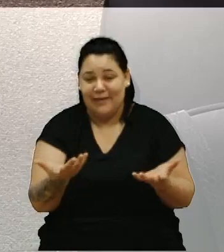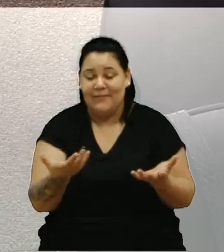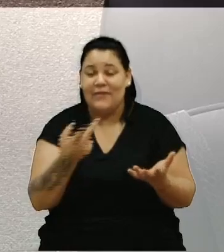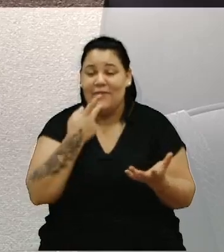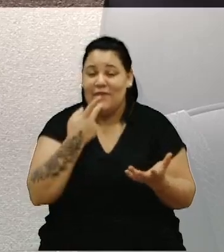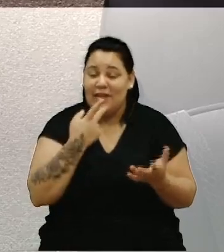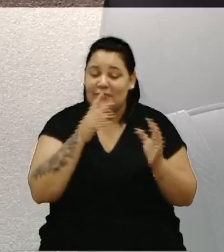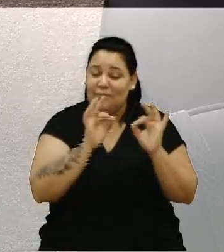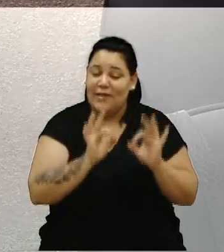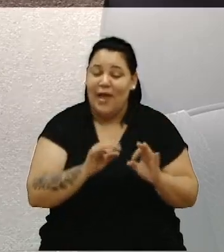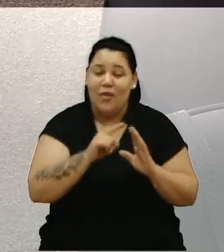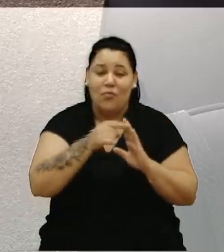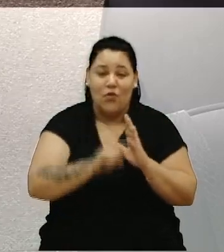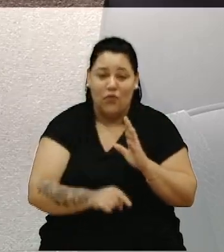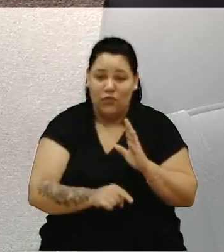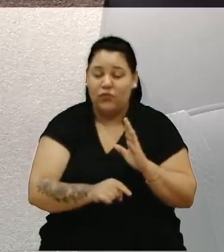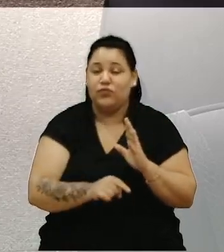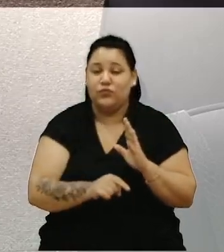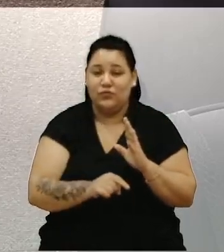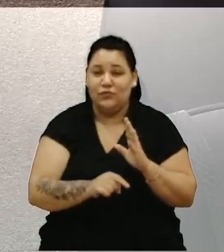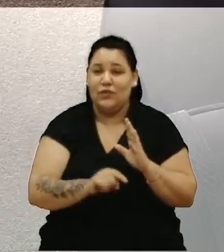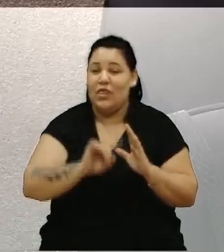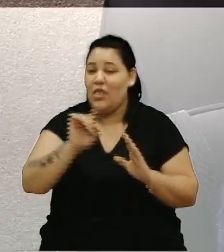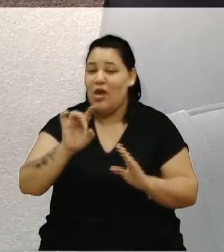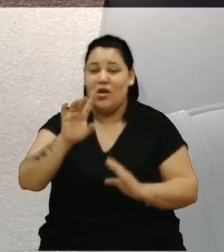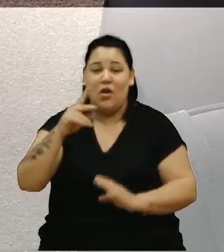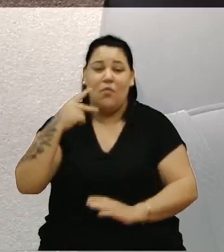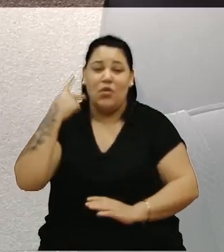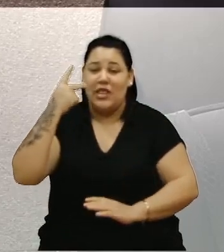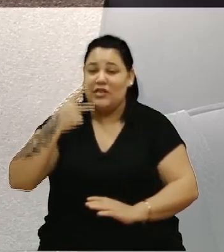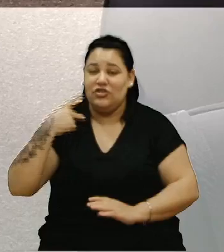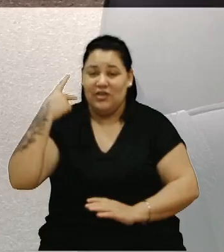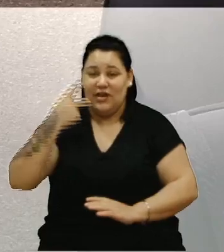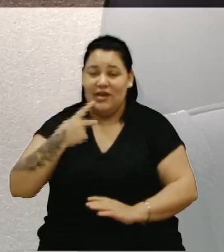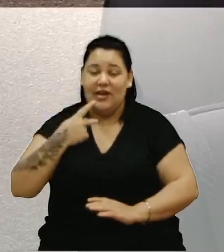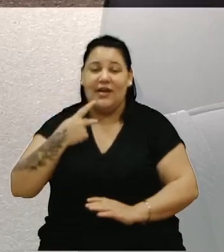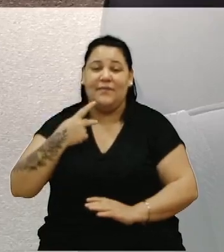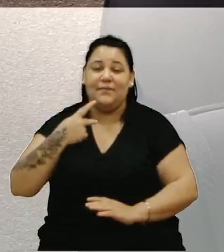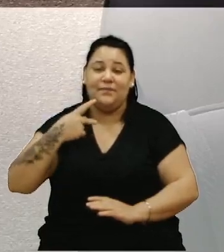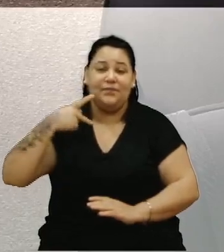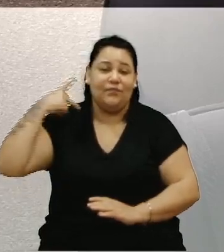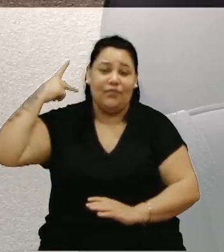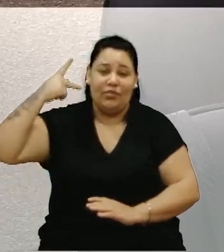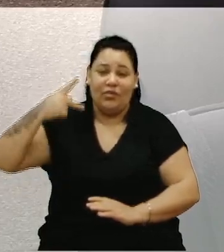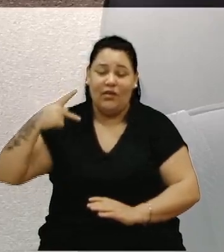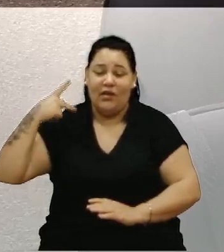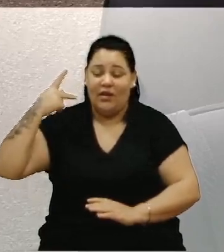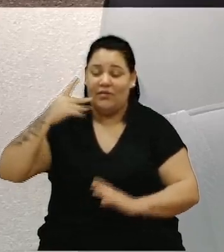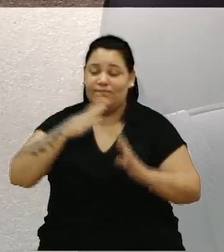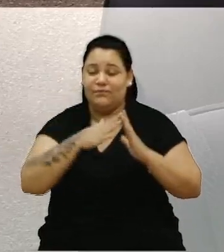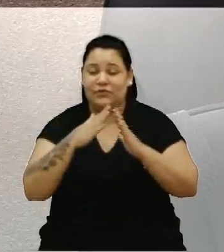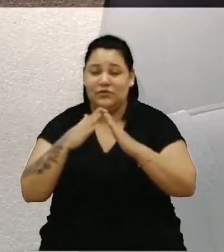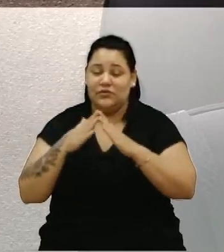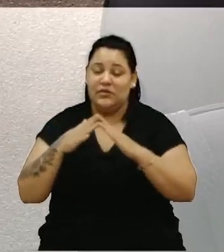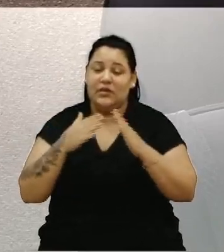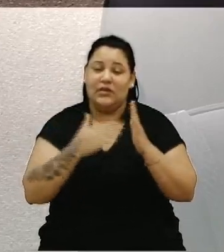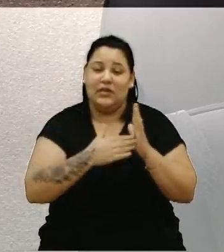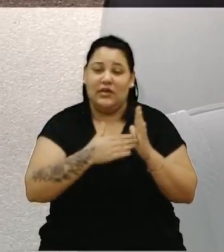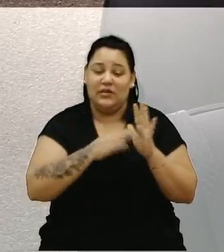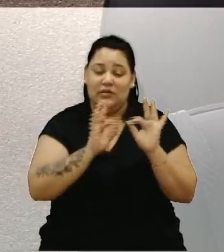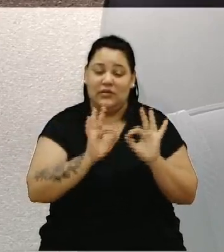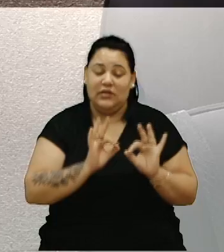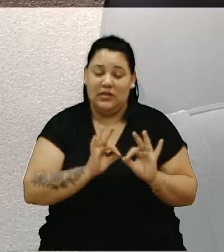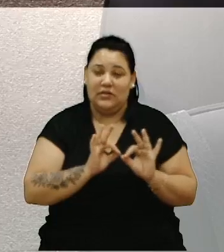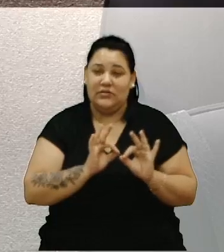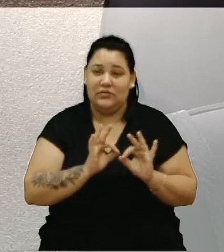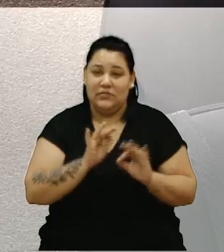muito complexas que envolvem desde política habitacionais até questões realmente de prevenção e de